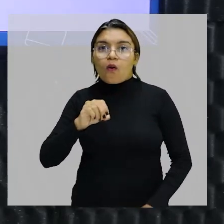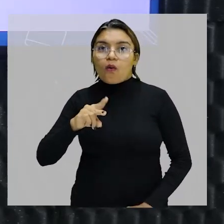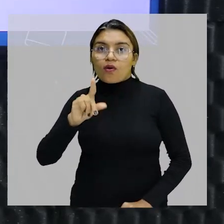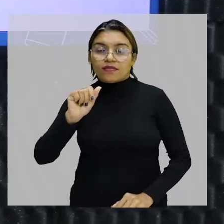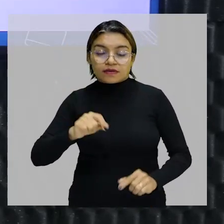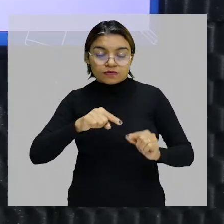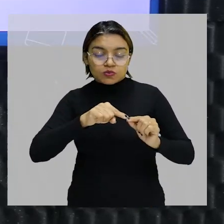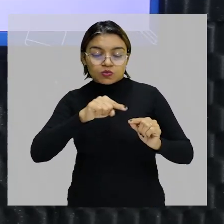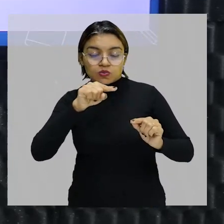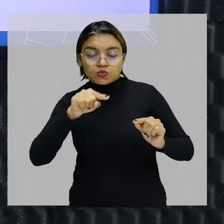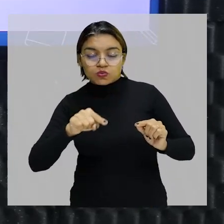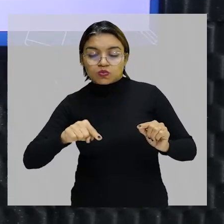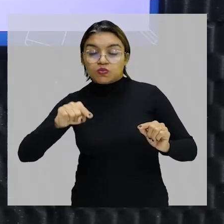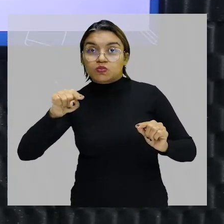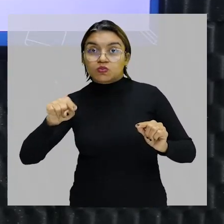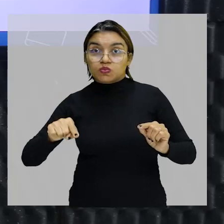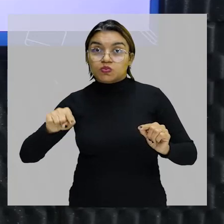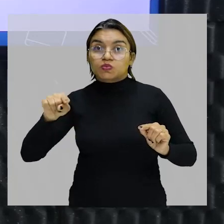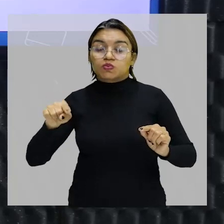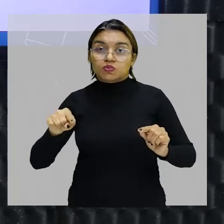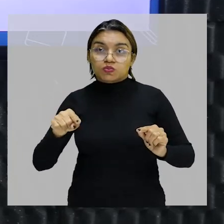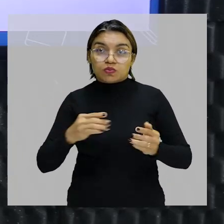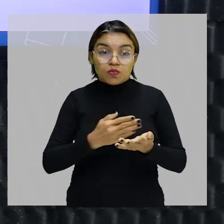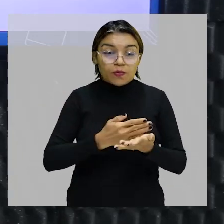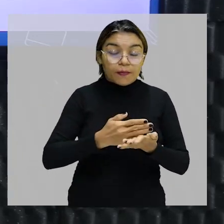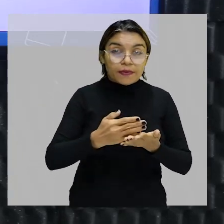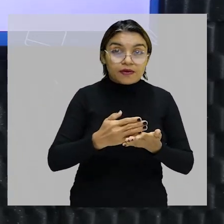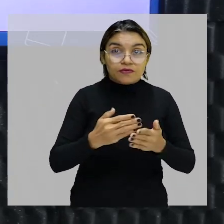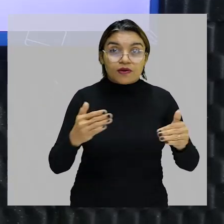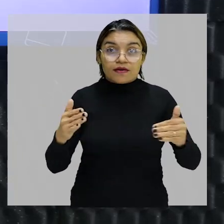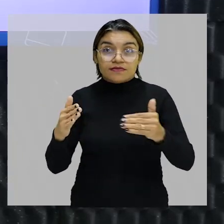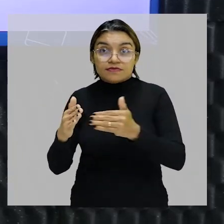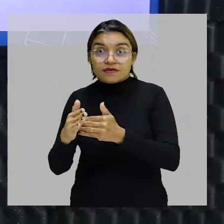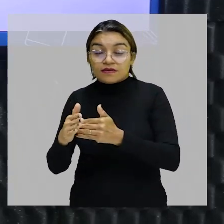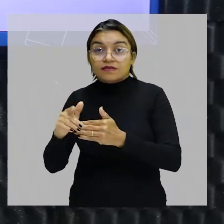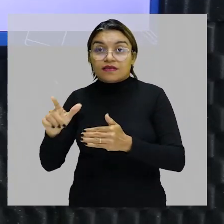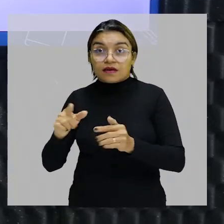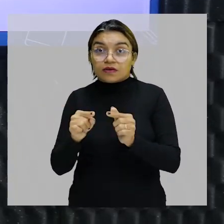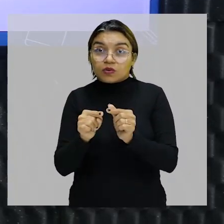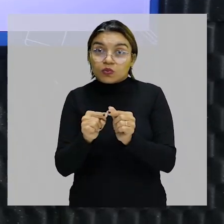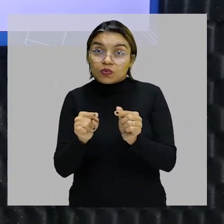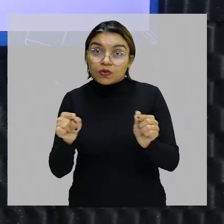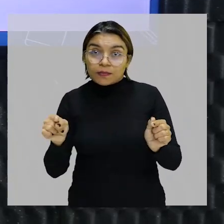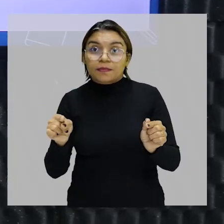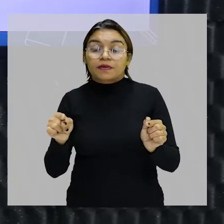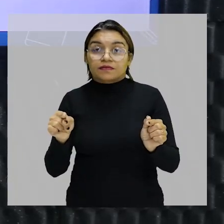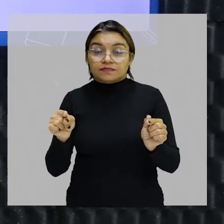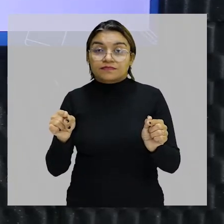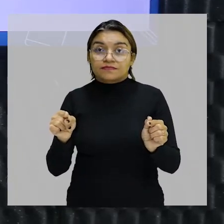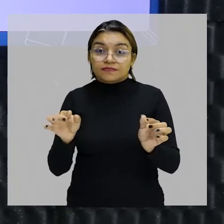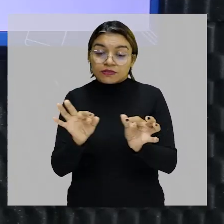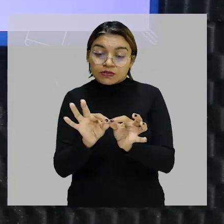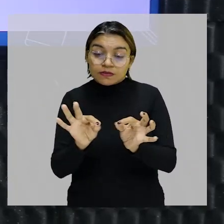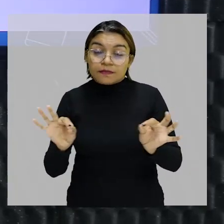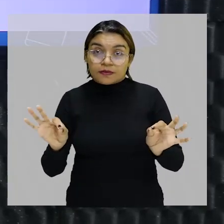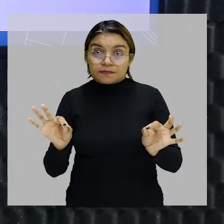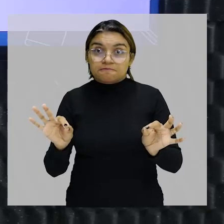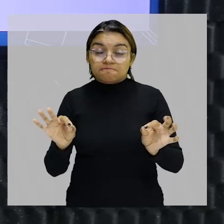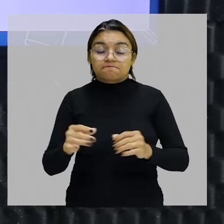começo ao fim, um comprimento, um certo tamanho. E se a gente